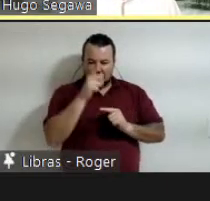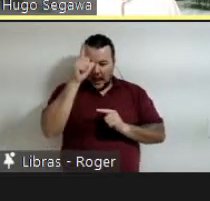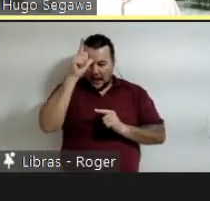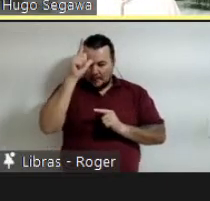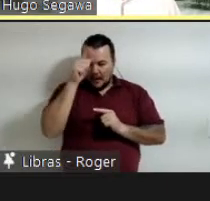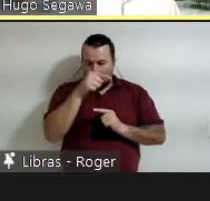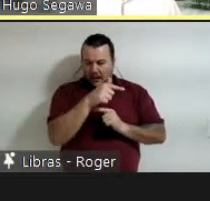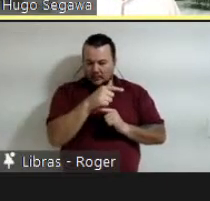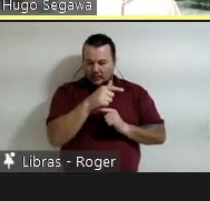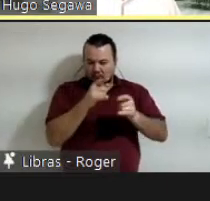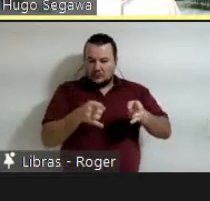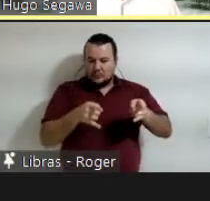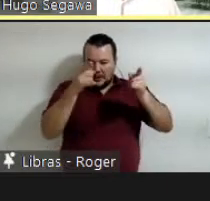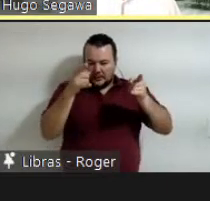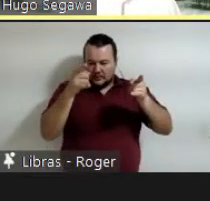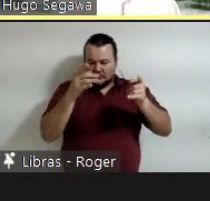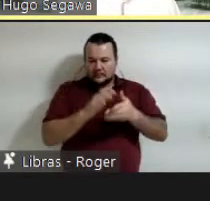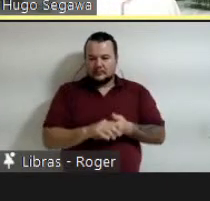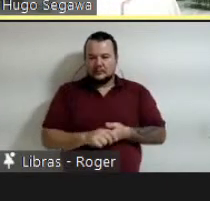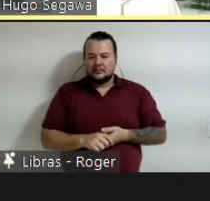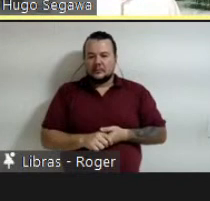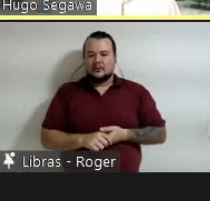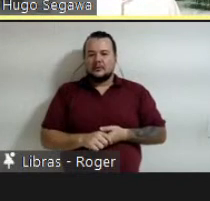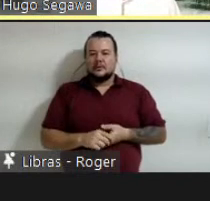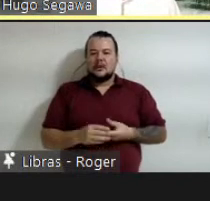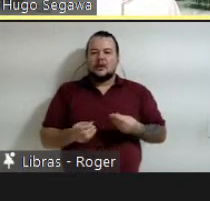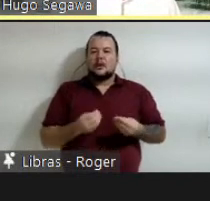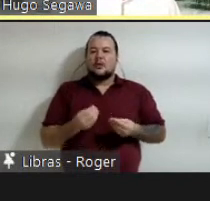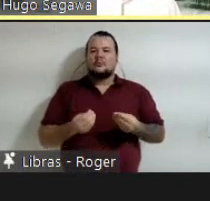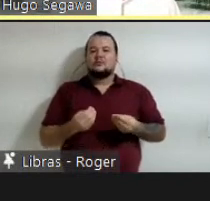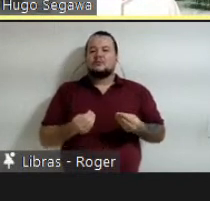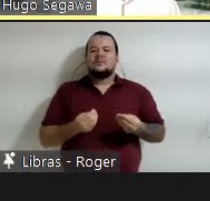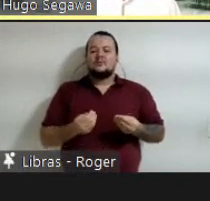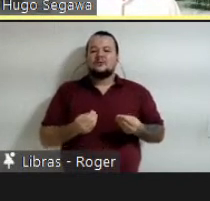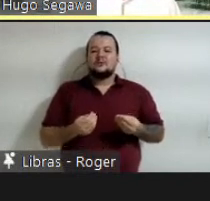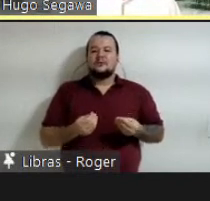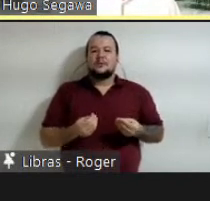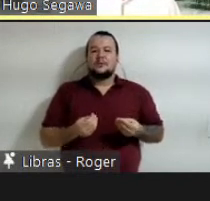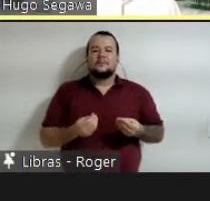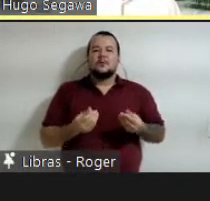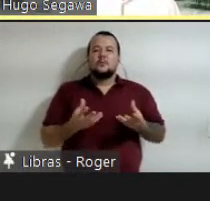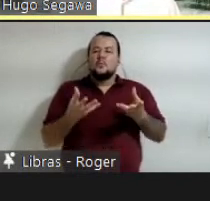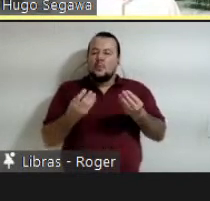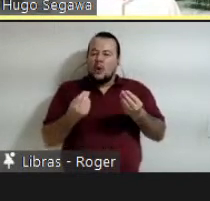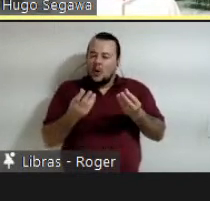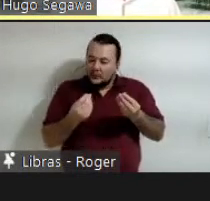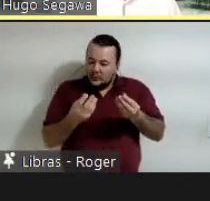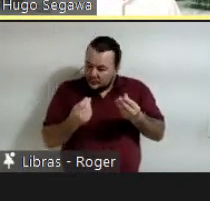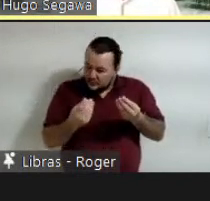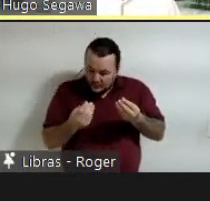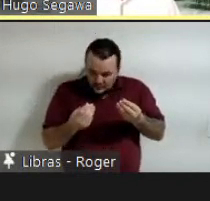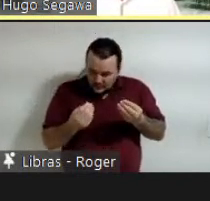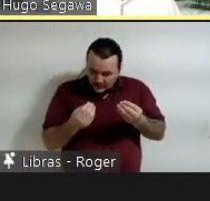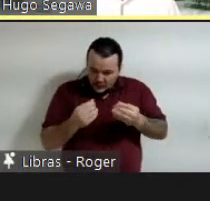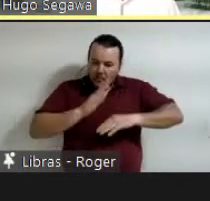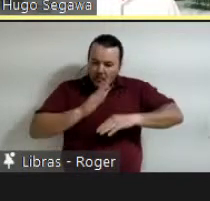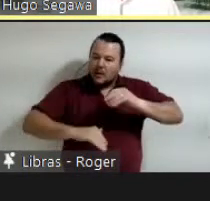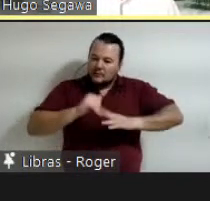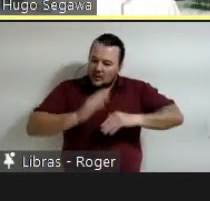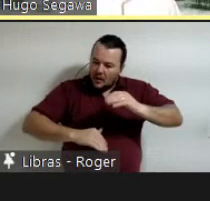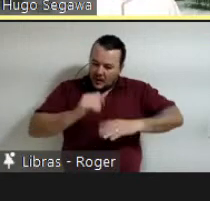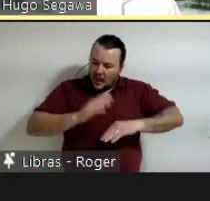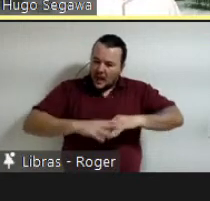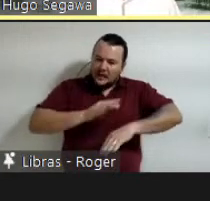eu brinco, isso é um zoológico de arquitetos, né? Zoológico de arquitetura, desculpe, porque aí está o Niemeyer, está o Alvar Aalto, está o Walter Gropius, está o Van den